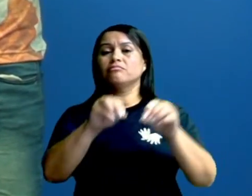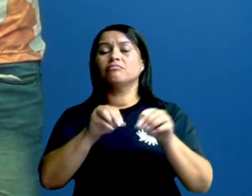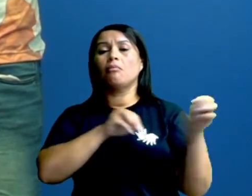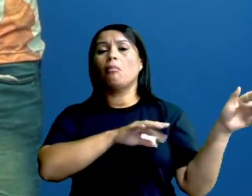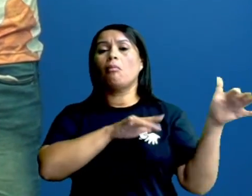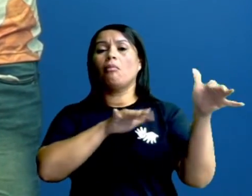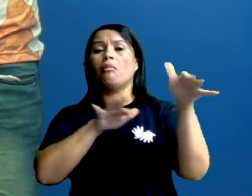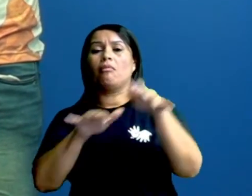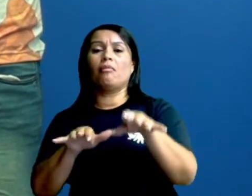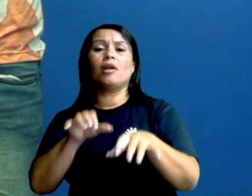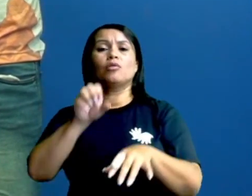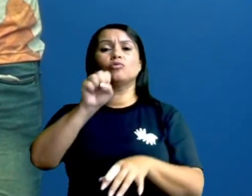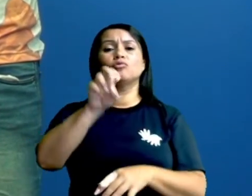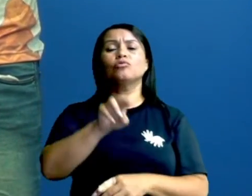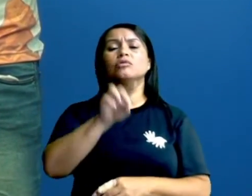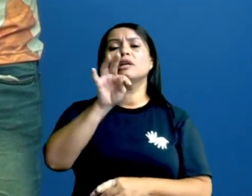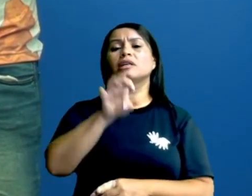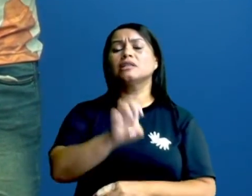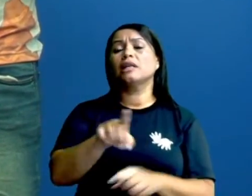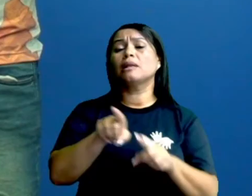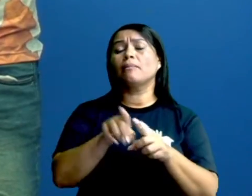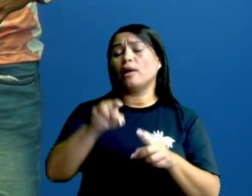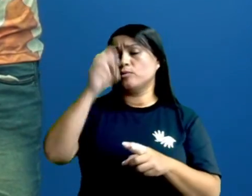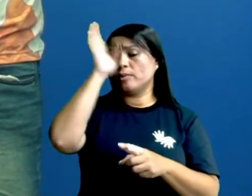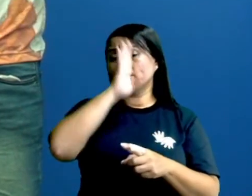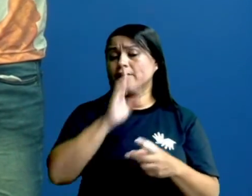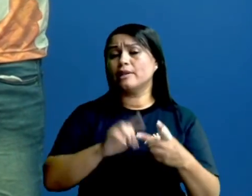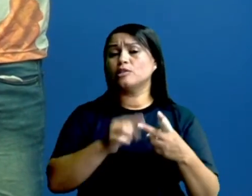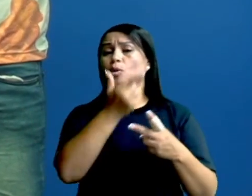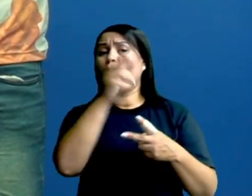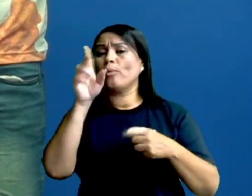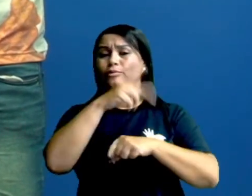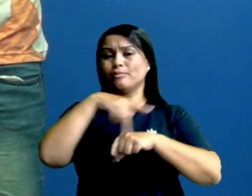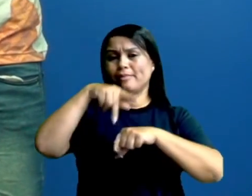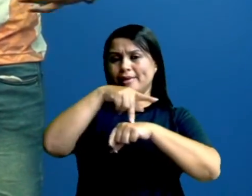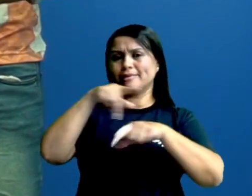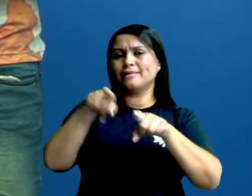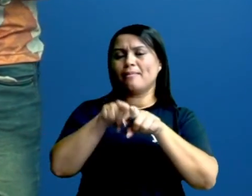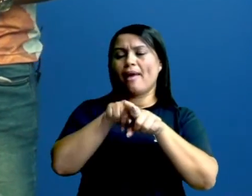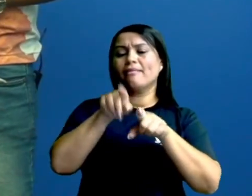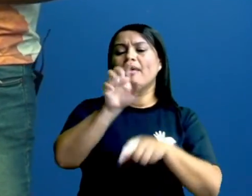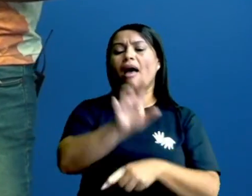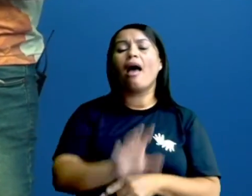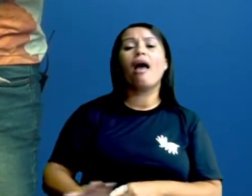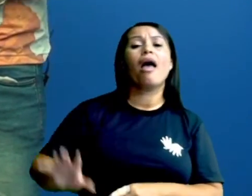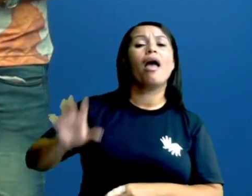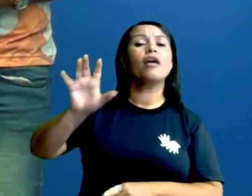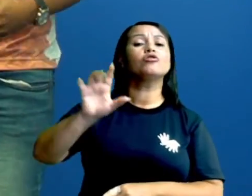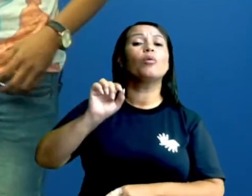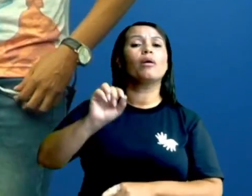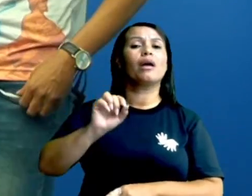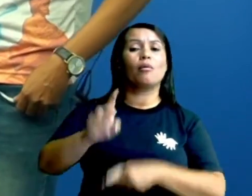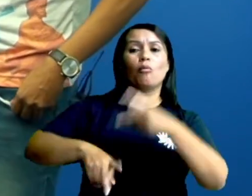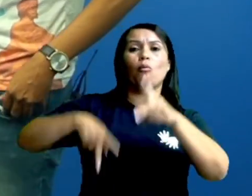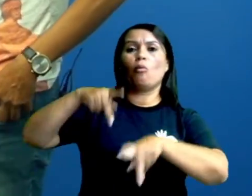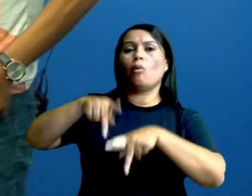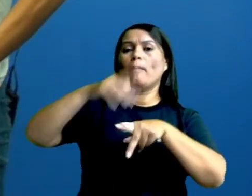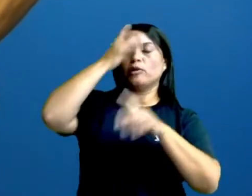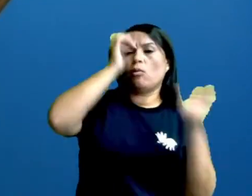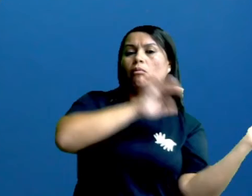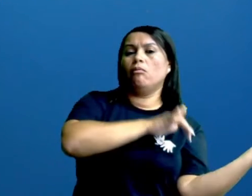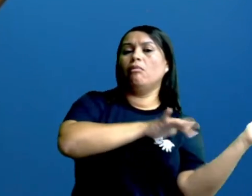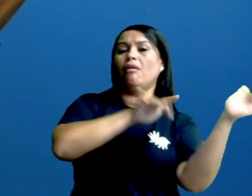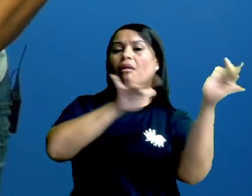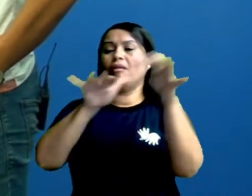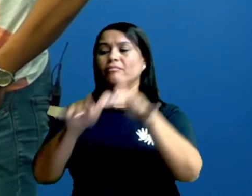tanto brasileiros como pessoas vindas de outros países, e aí você tem essa região se tornando aí a mais populosa do país,